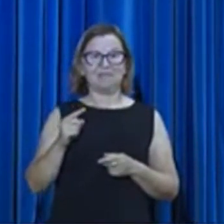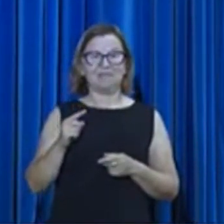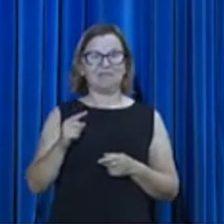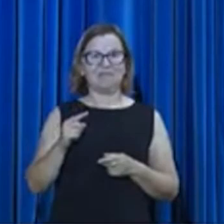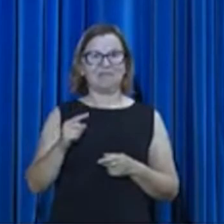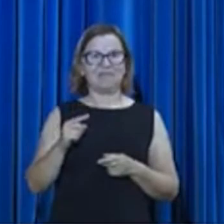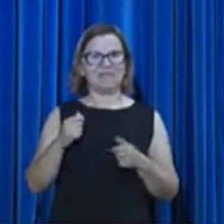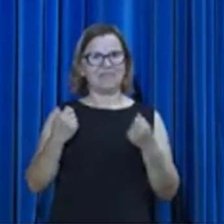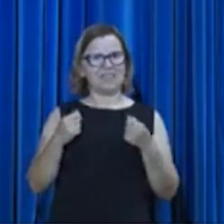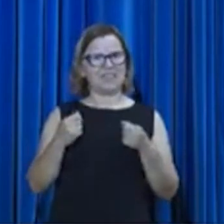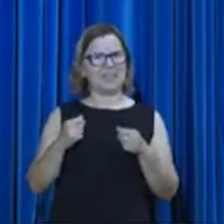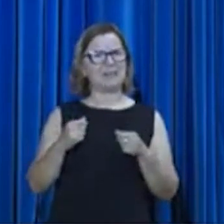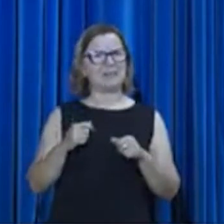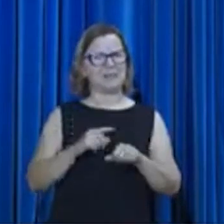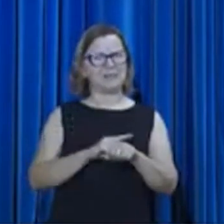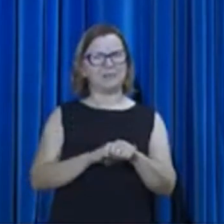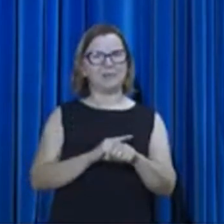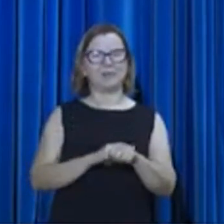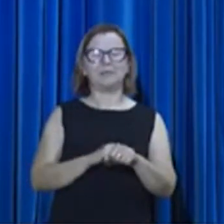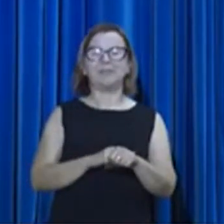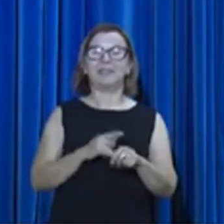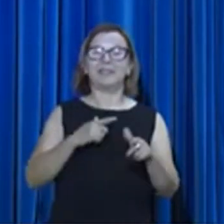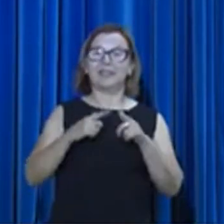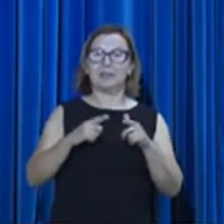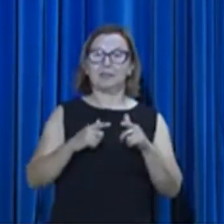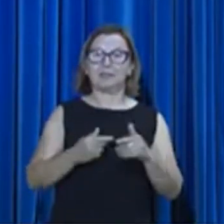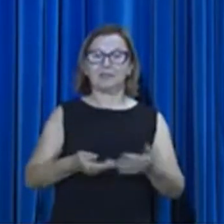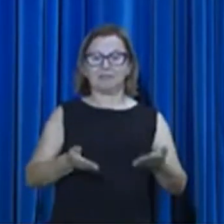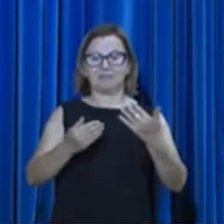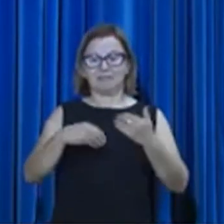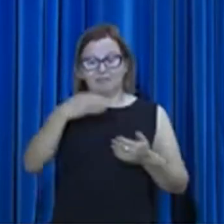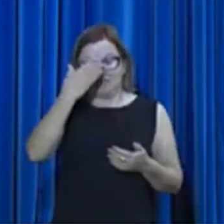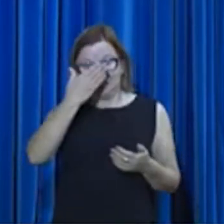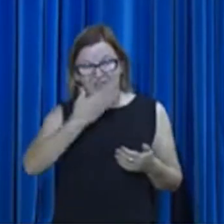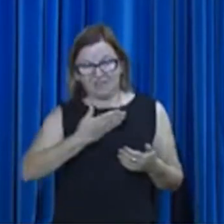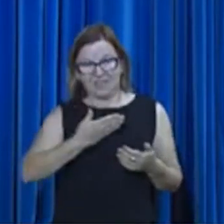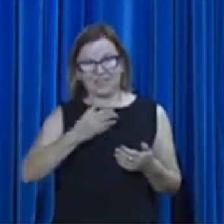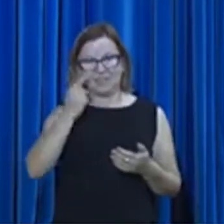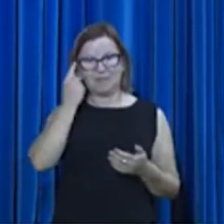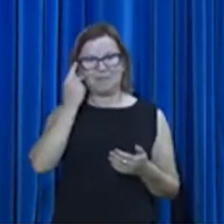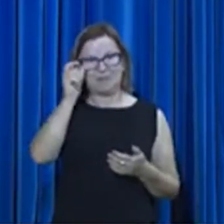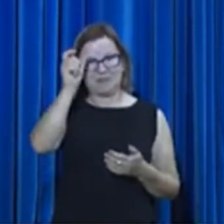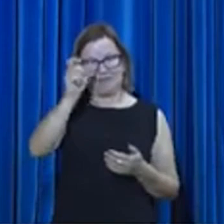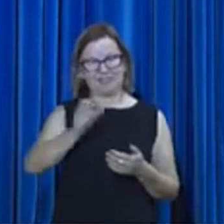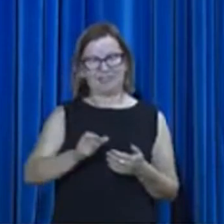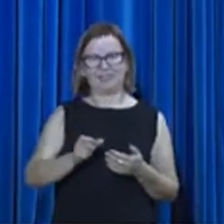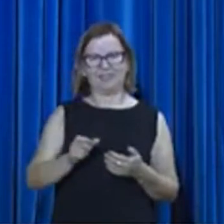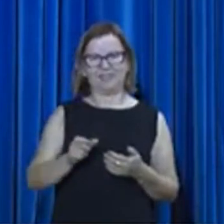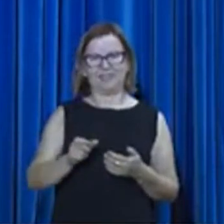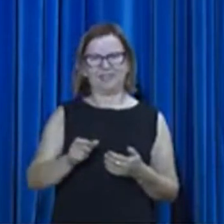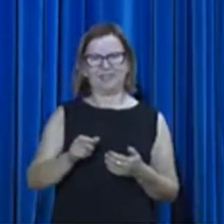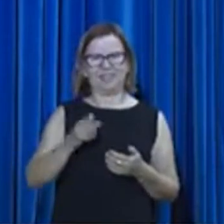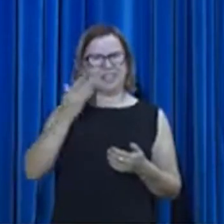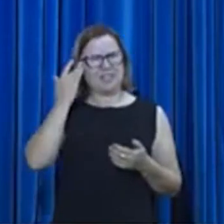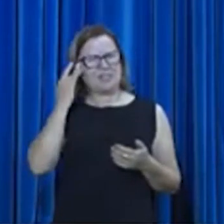de que o trabalho dignifica o homem. Eu não tenho certeza se foi Confúcio, um filósofo